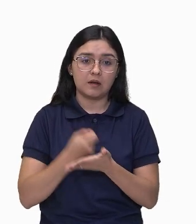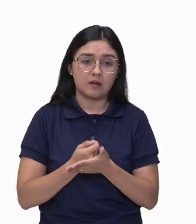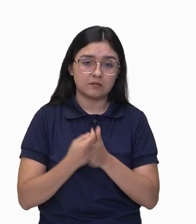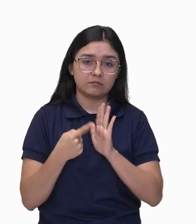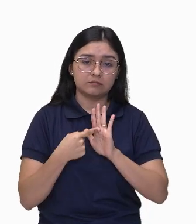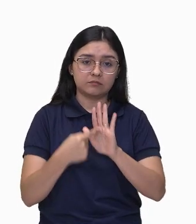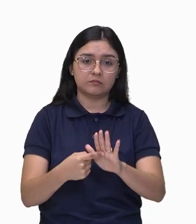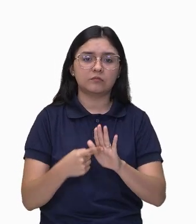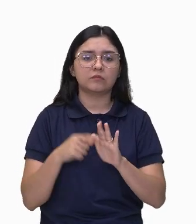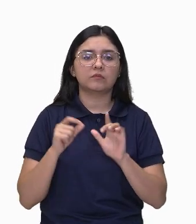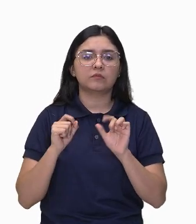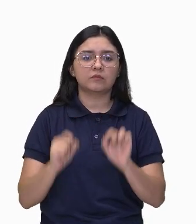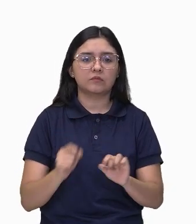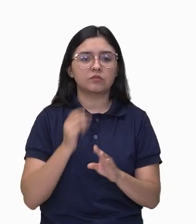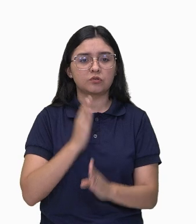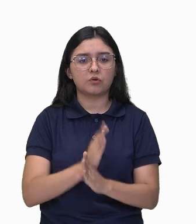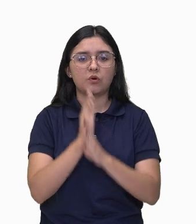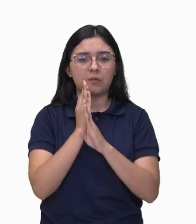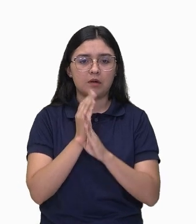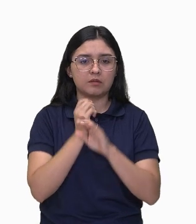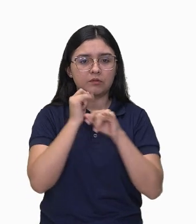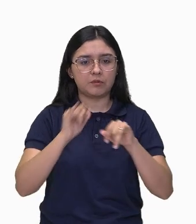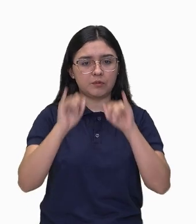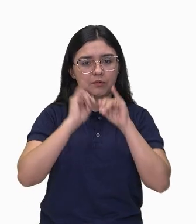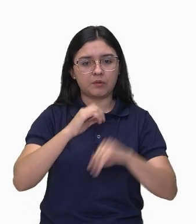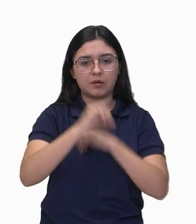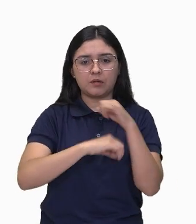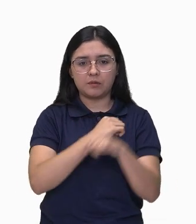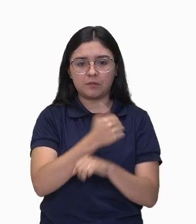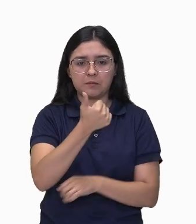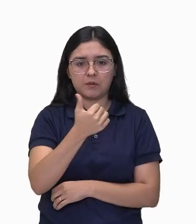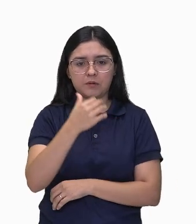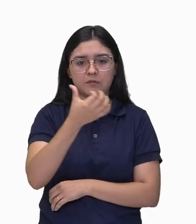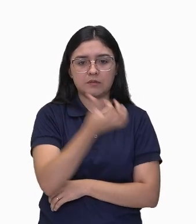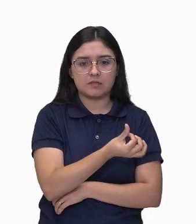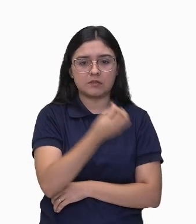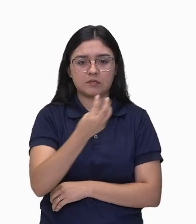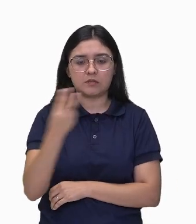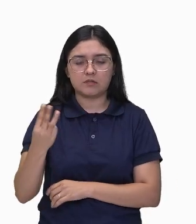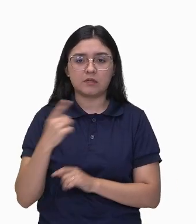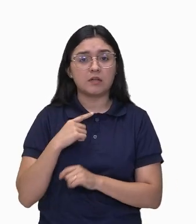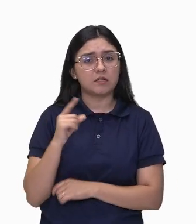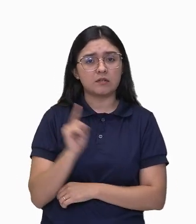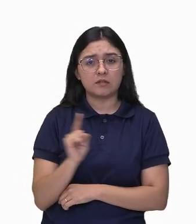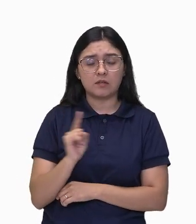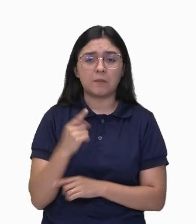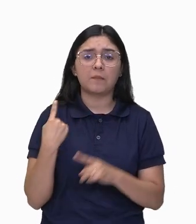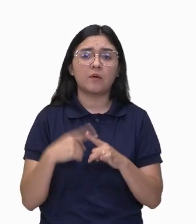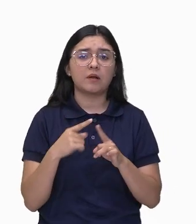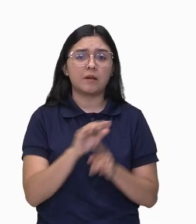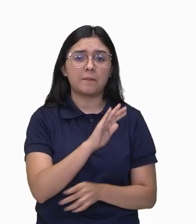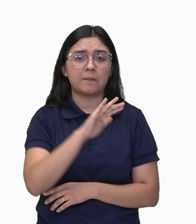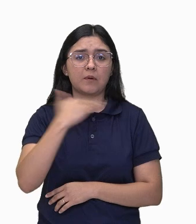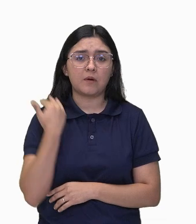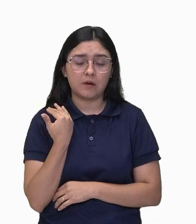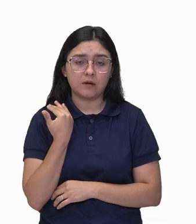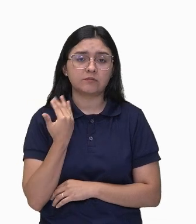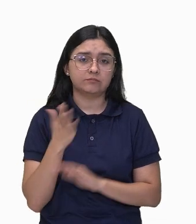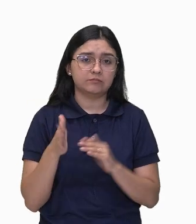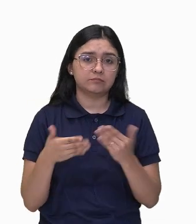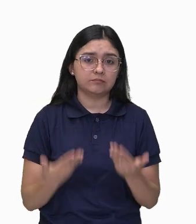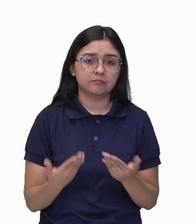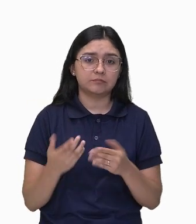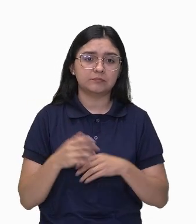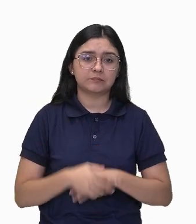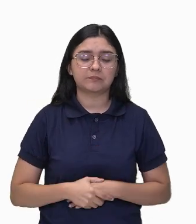em 1633. E ele negou porque senão ele iria morrer, não é mesmo? Aí perante então aí o Tribunal